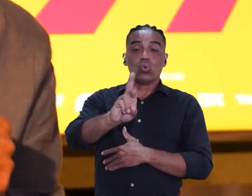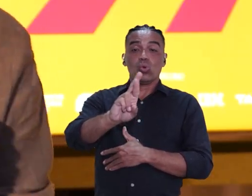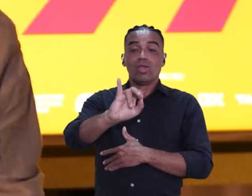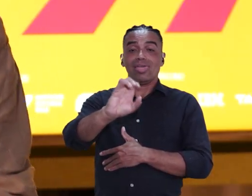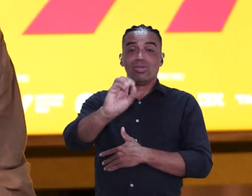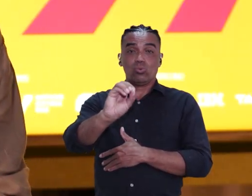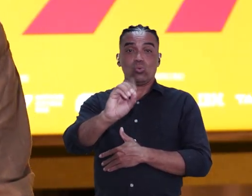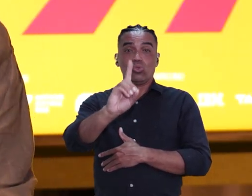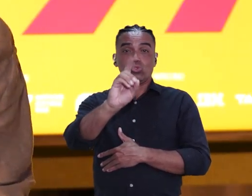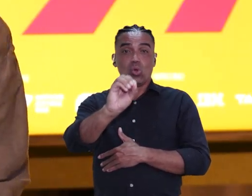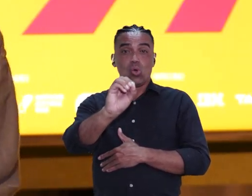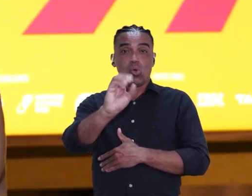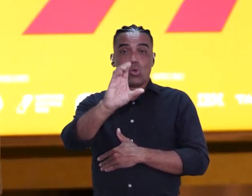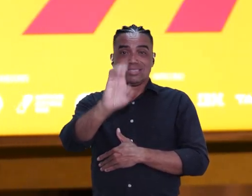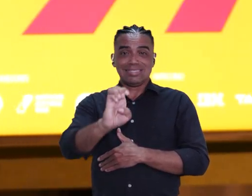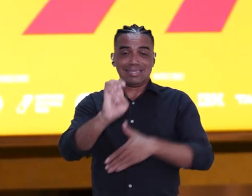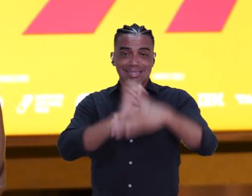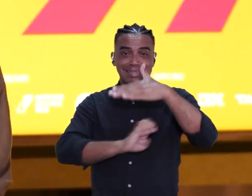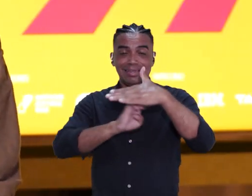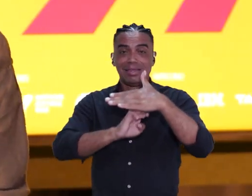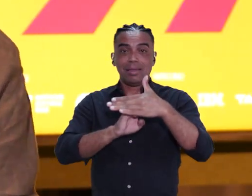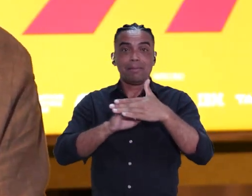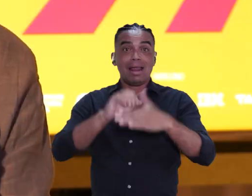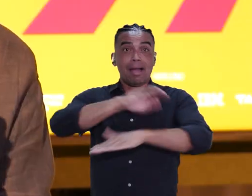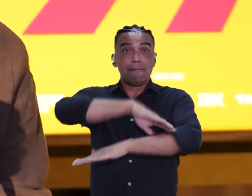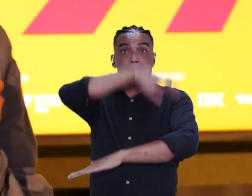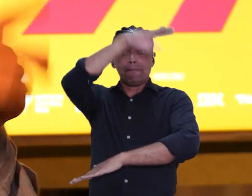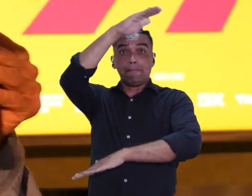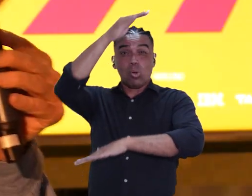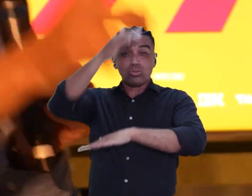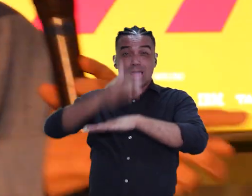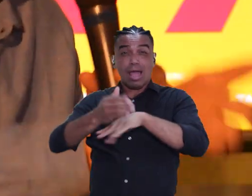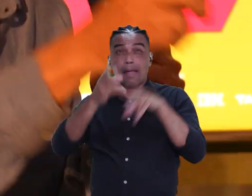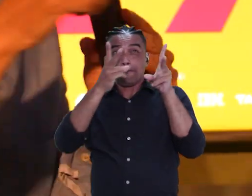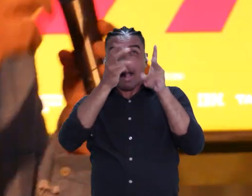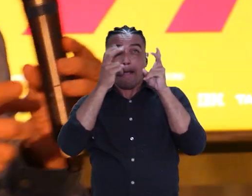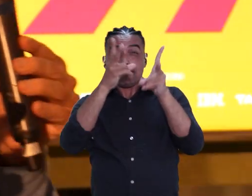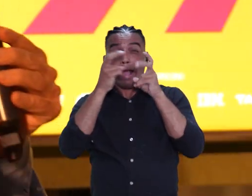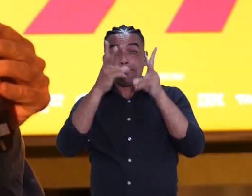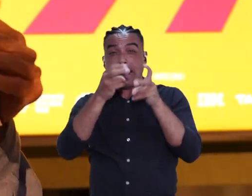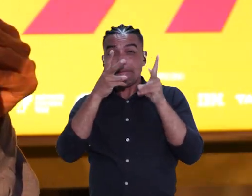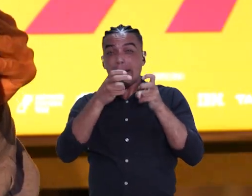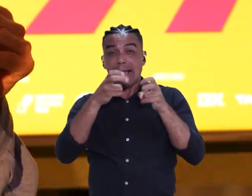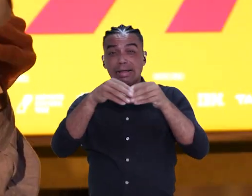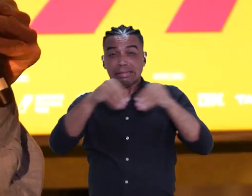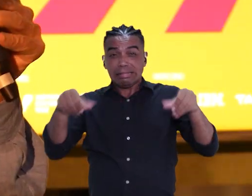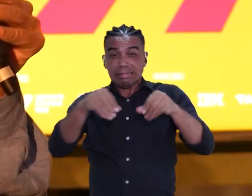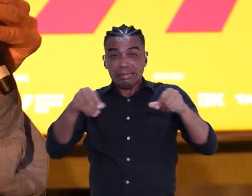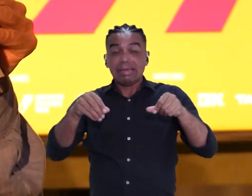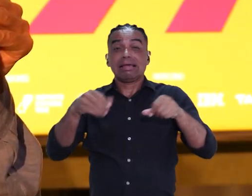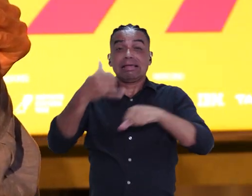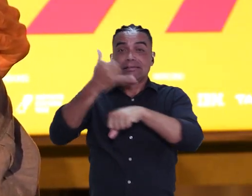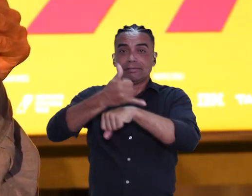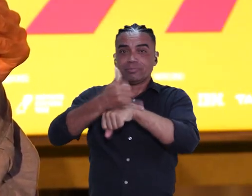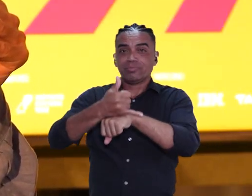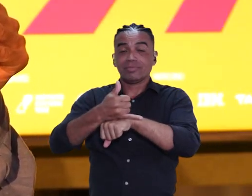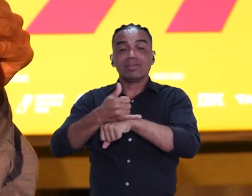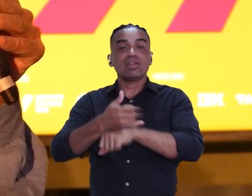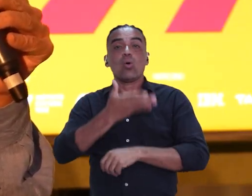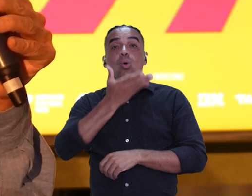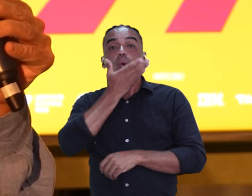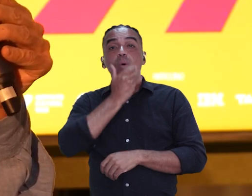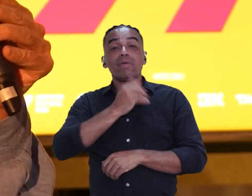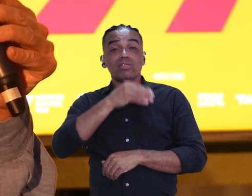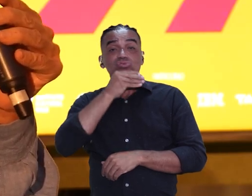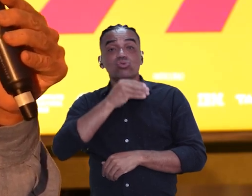disto, para explorar o Pico do Cauê, que Drummond via da sua janela, das sacadas